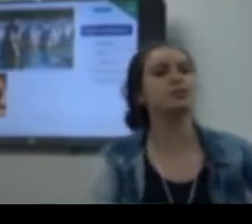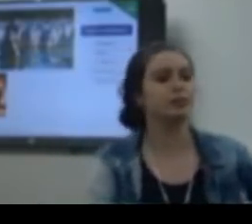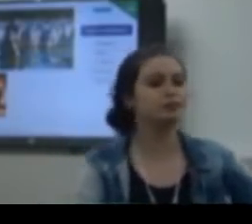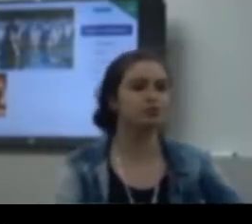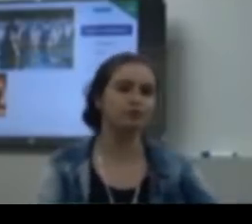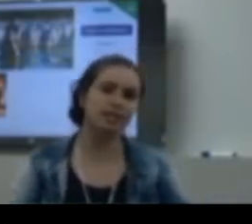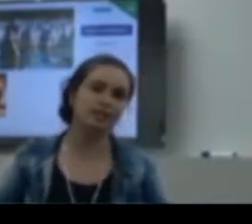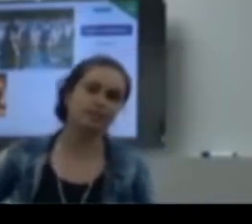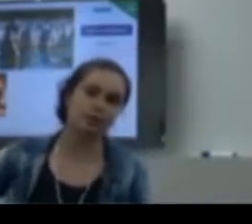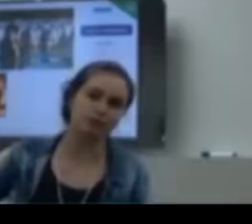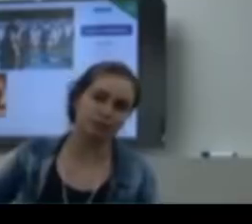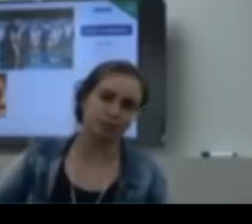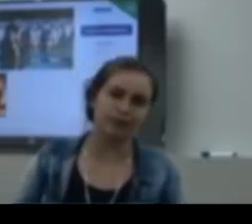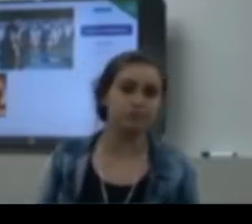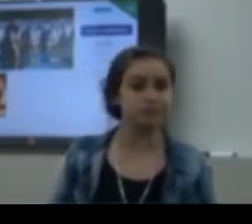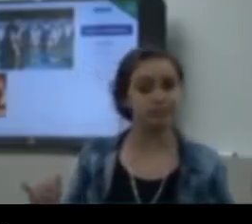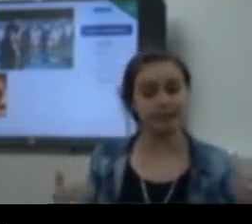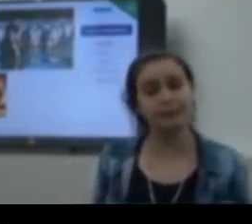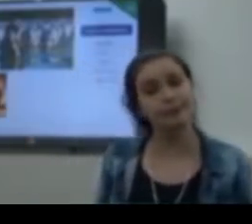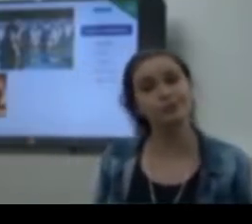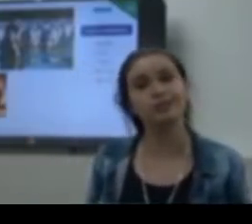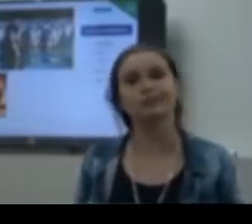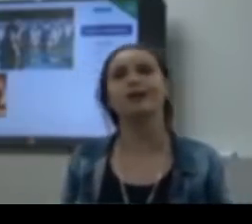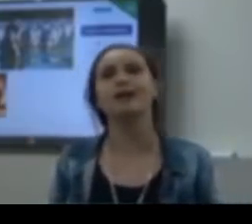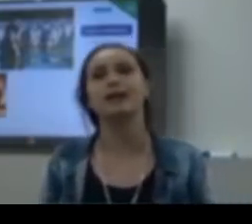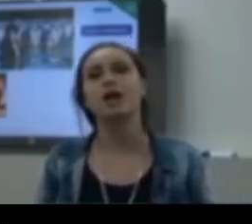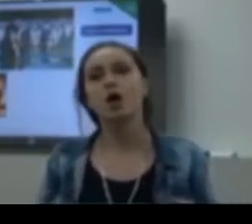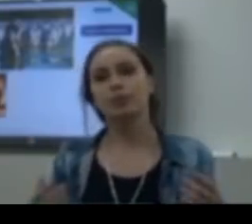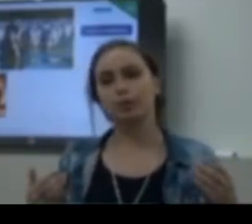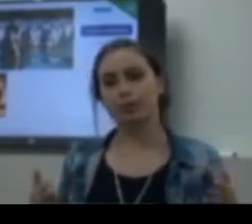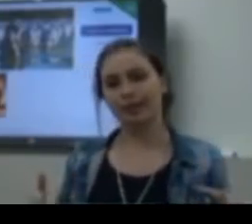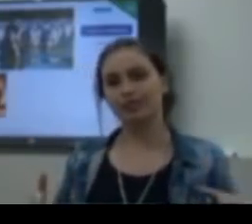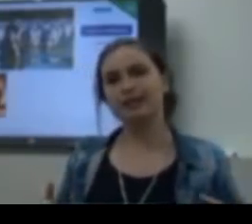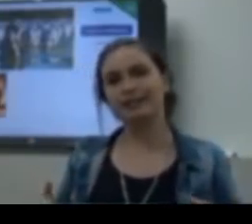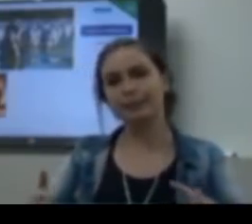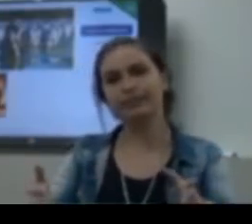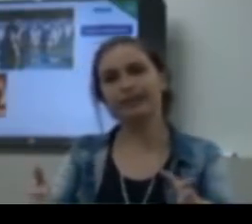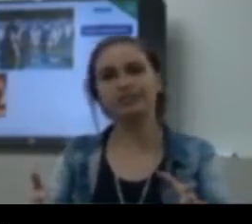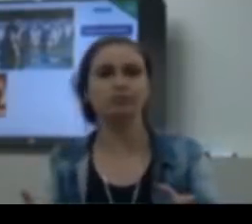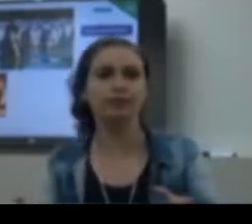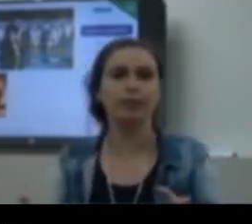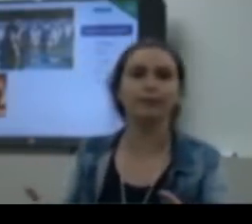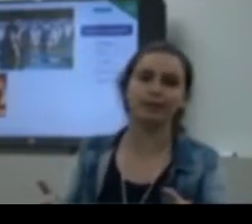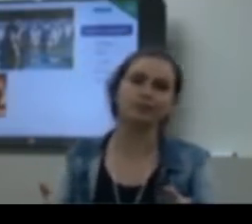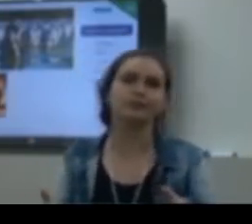você faz esse movimento de ida e volta do peixe, você também está prejudicando ele. Porque o peixe,